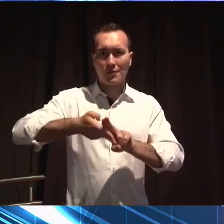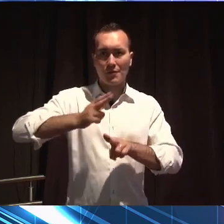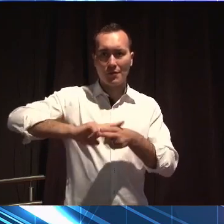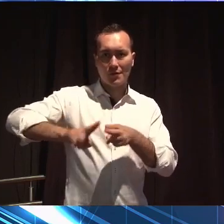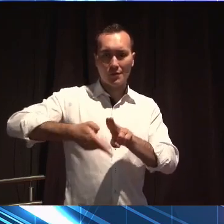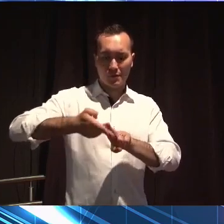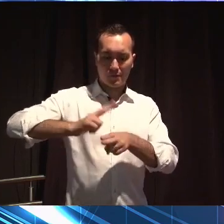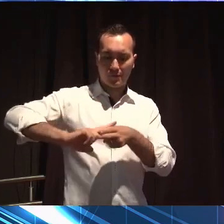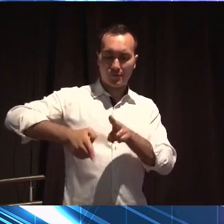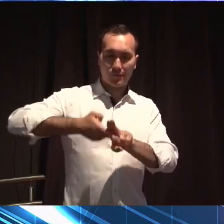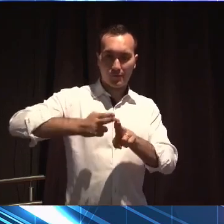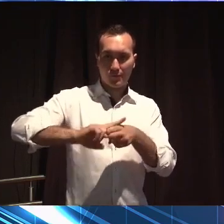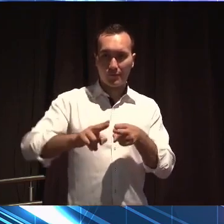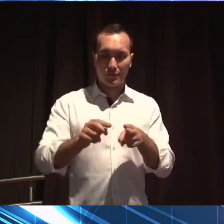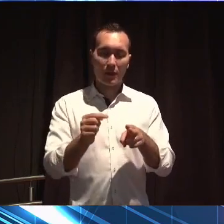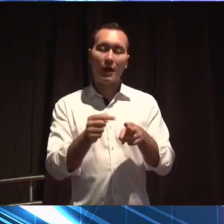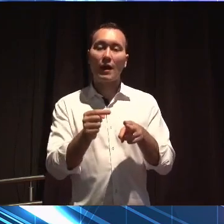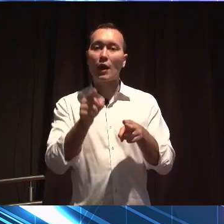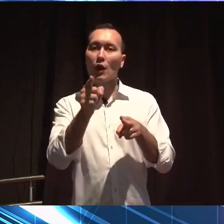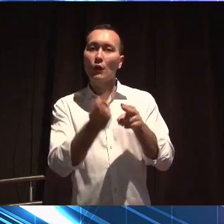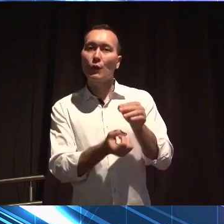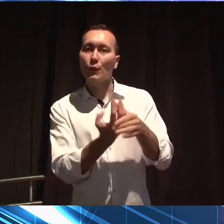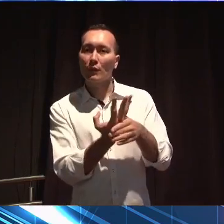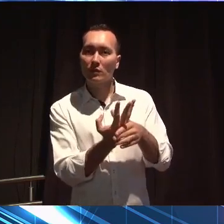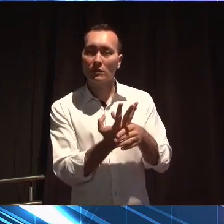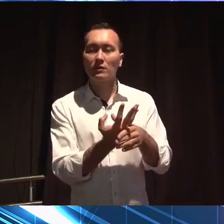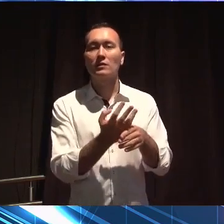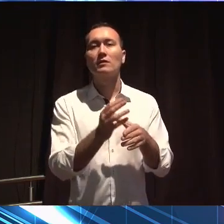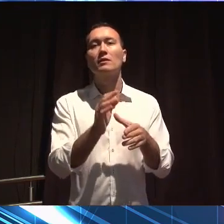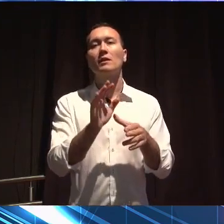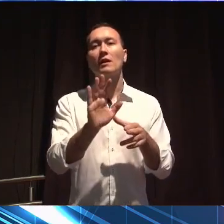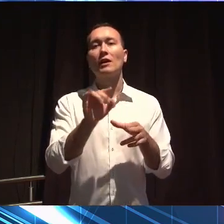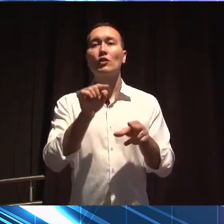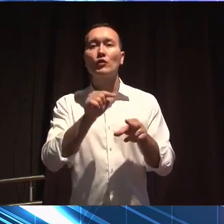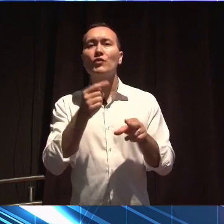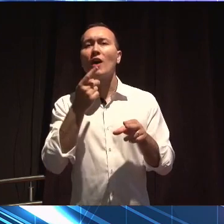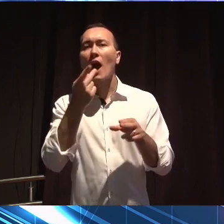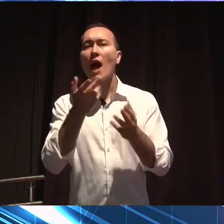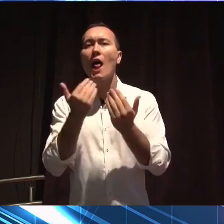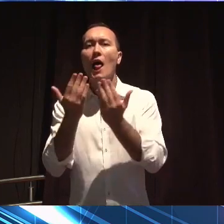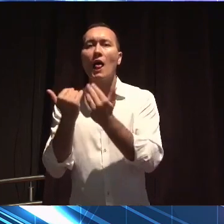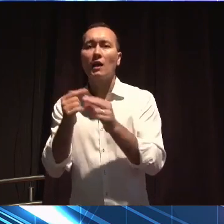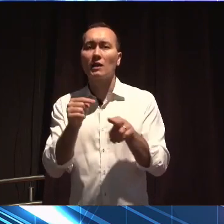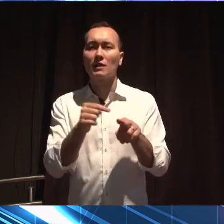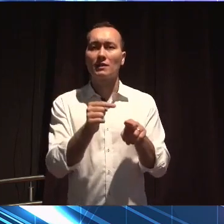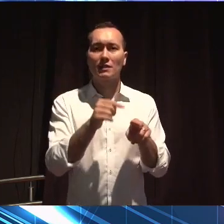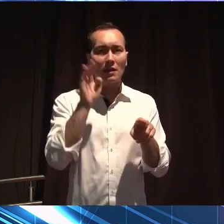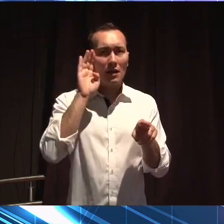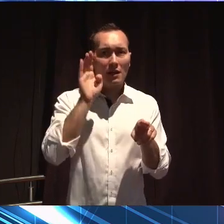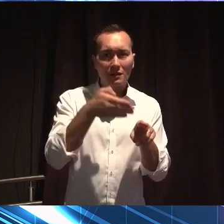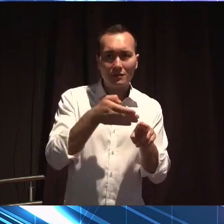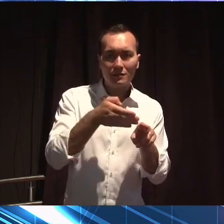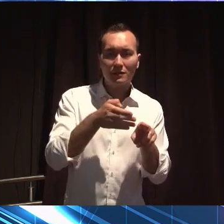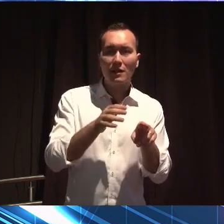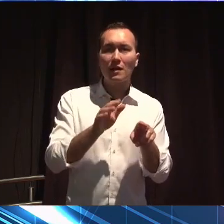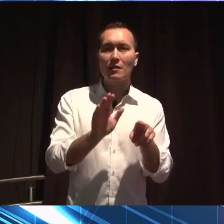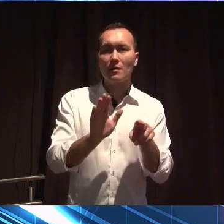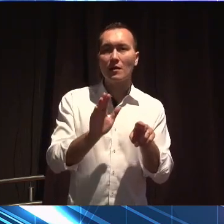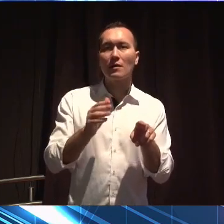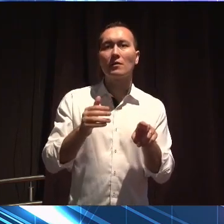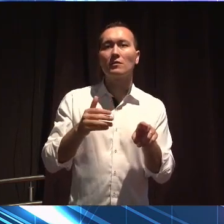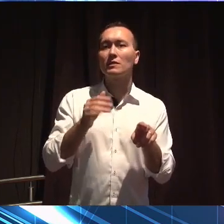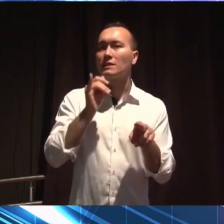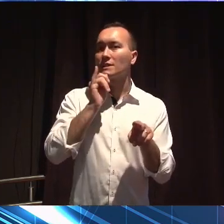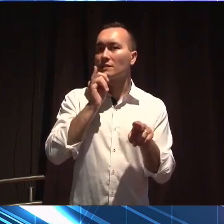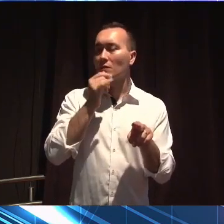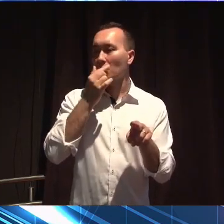Entende? A próxima geração de produtos, invariavelmente, vai ser suportada dessa forma. E nós precisamos passar a pensar dessa forma.